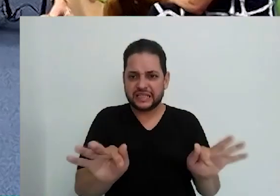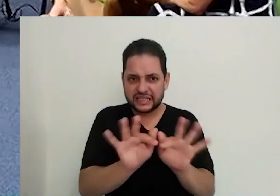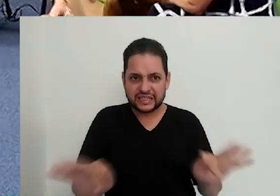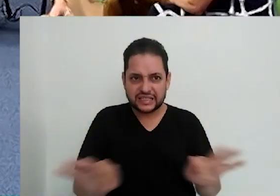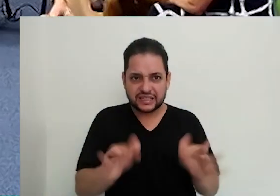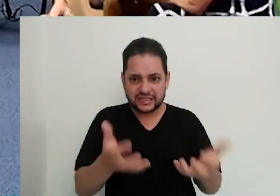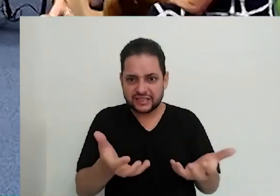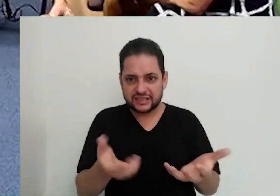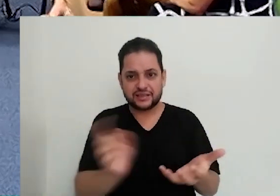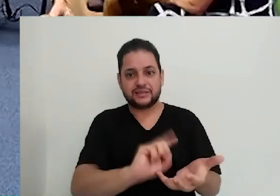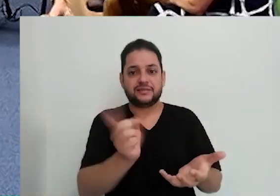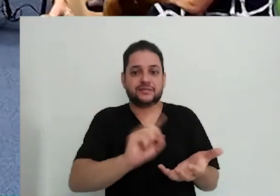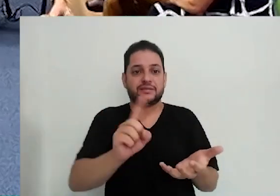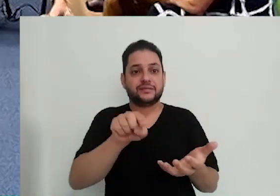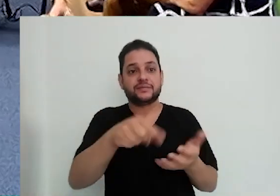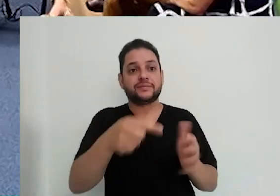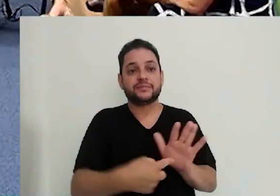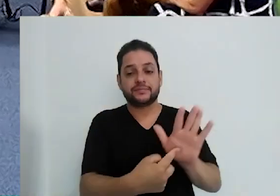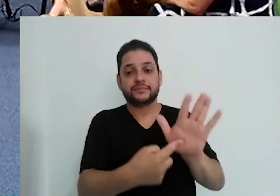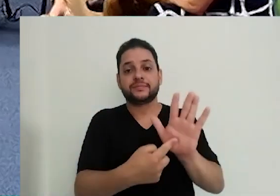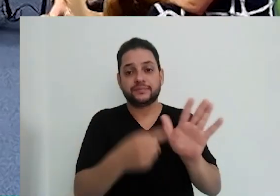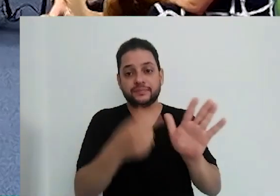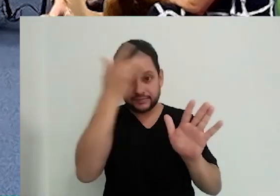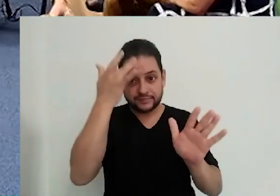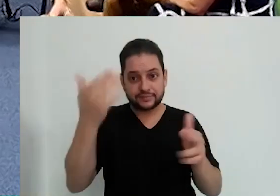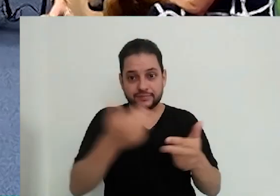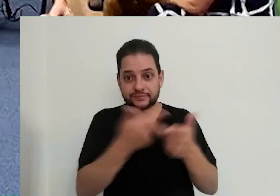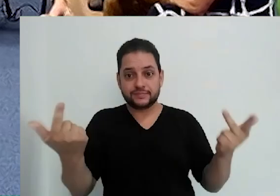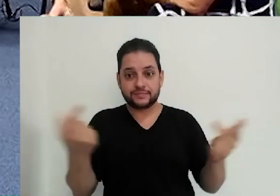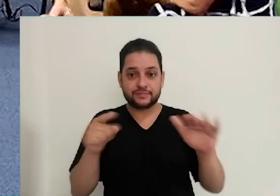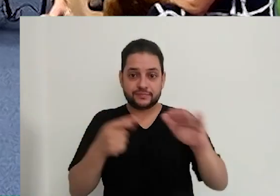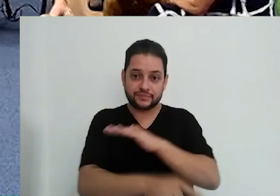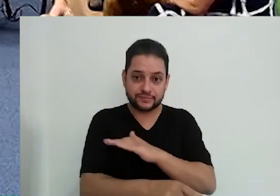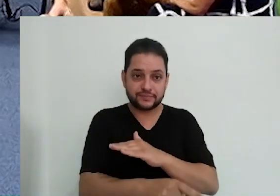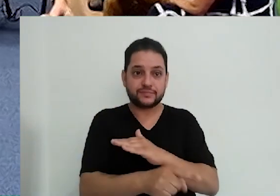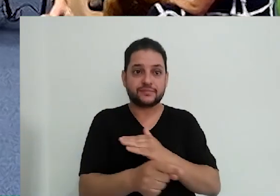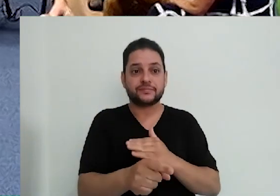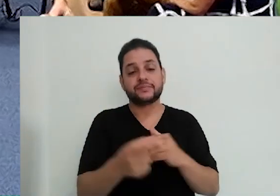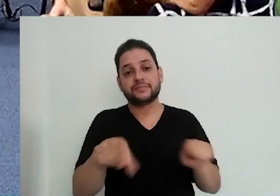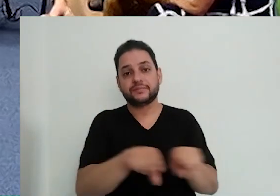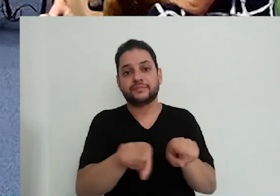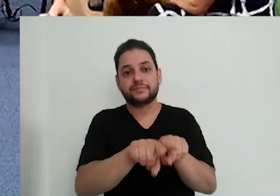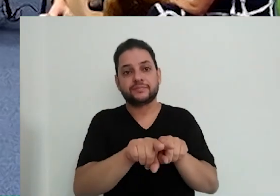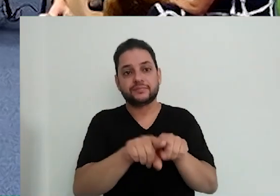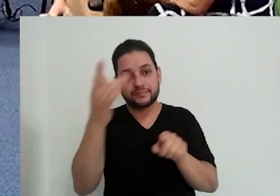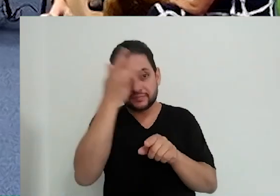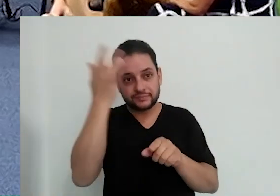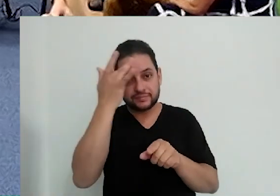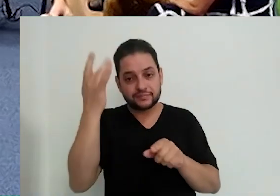enta para alguém pro público questões complexas feitas de maneira cuidadosa as pessoas